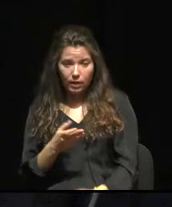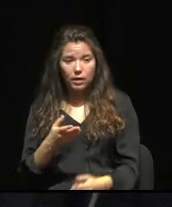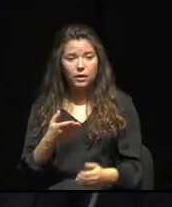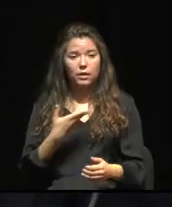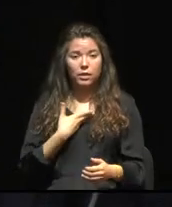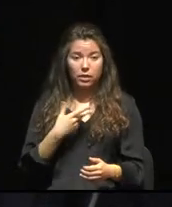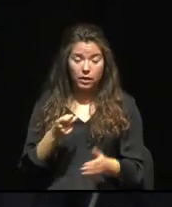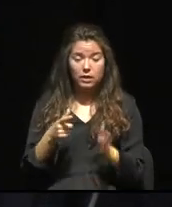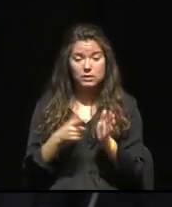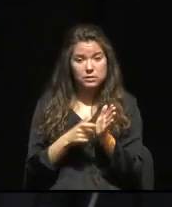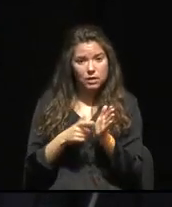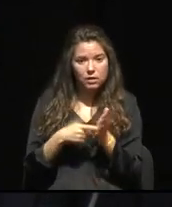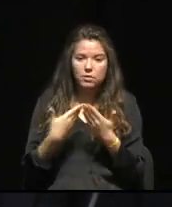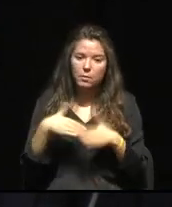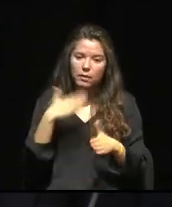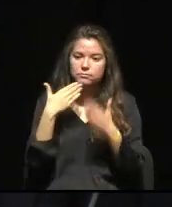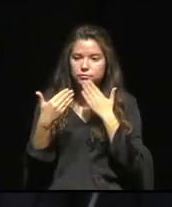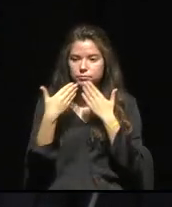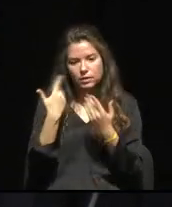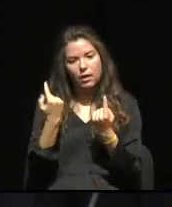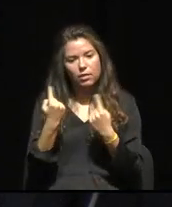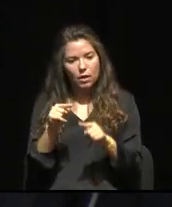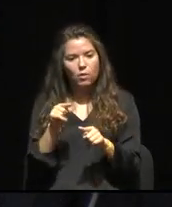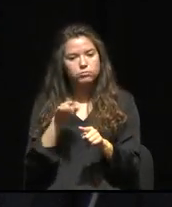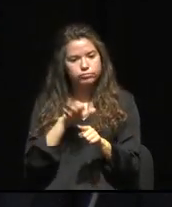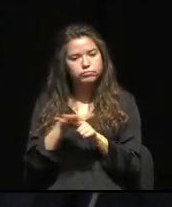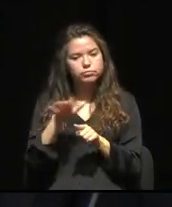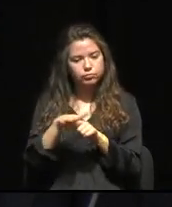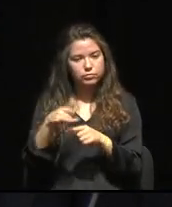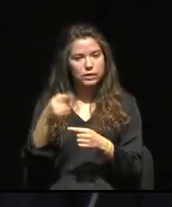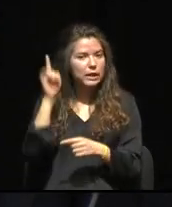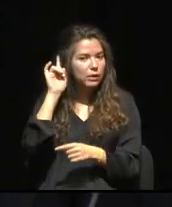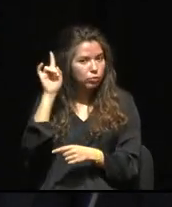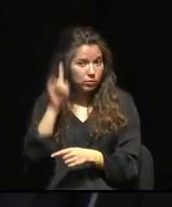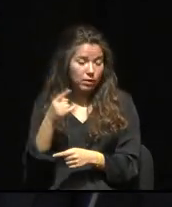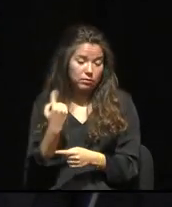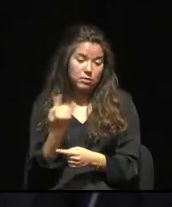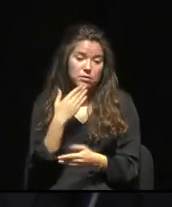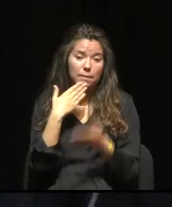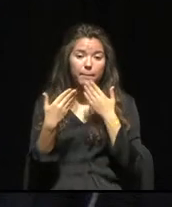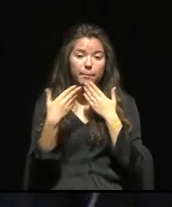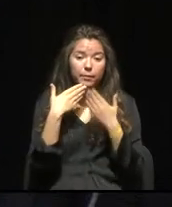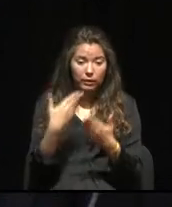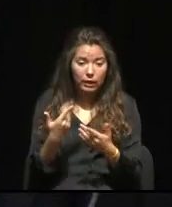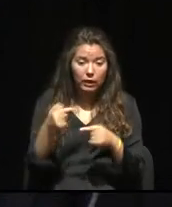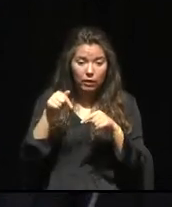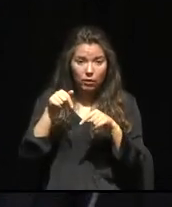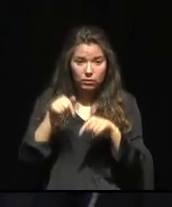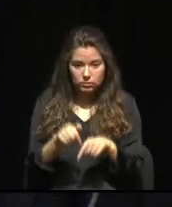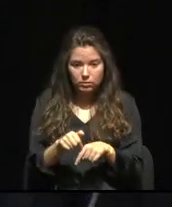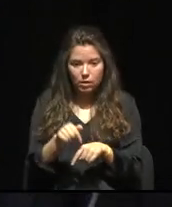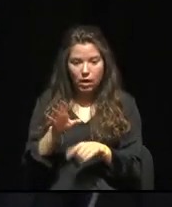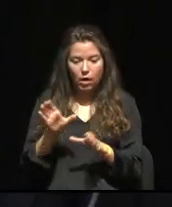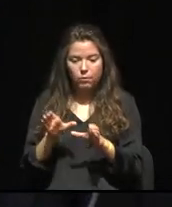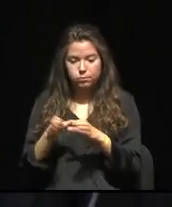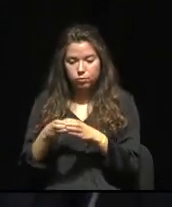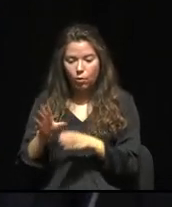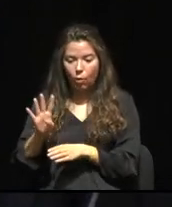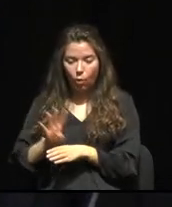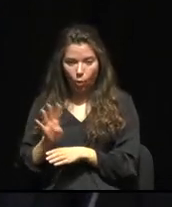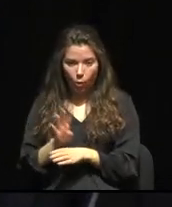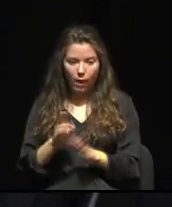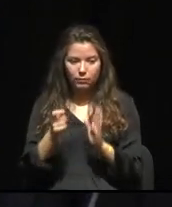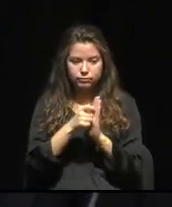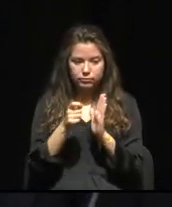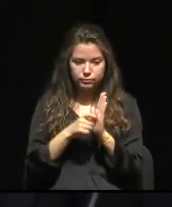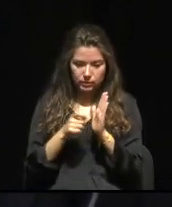não significa que a petição não tenha produzido um efeito útil esta petição colocou na agenda da quarta comissão e da Assembleia Municipal em